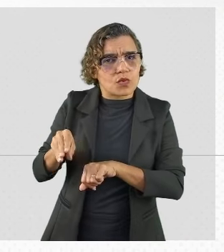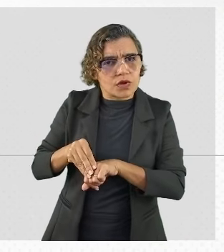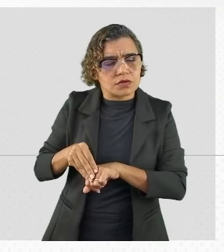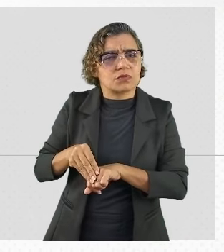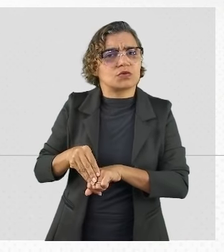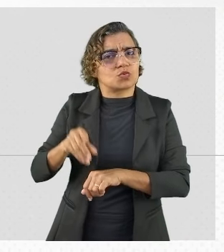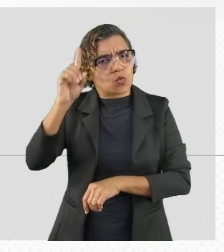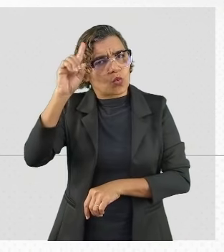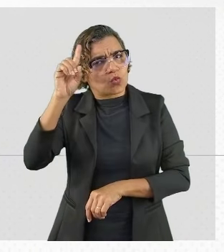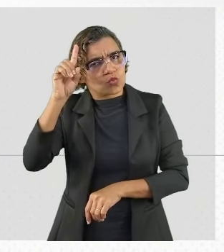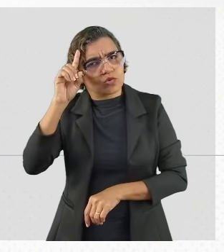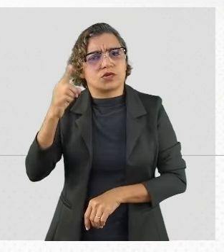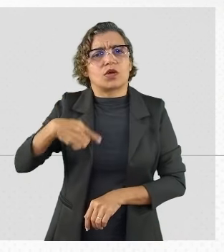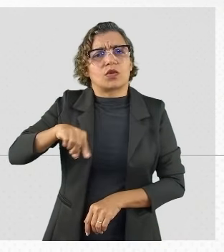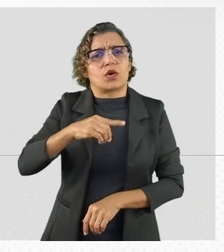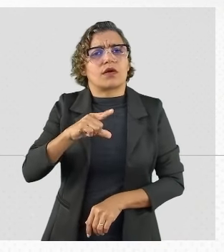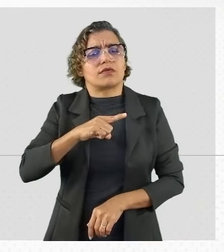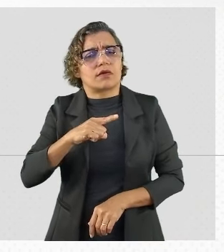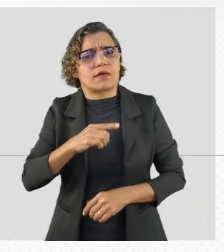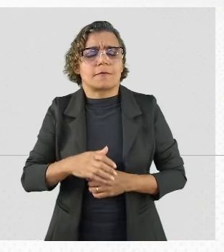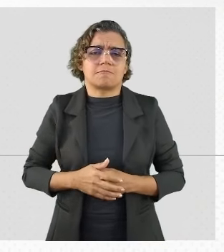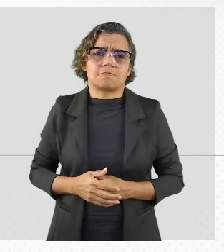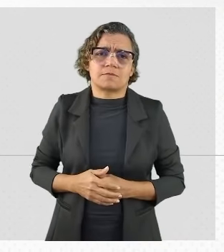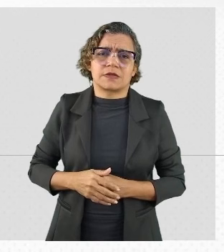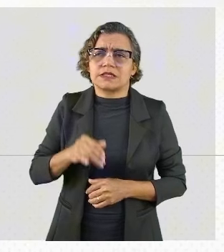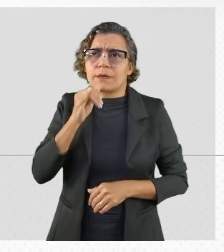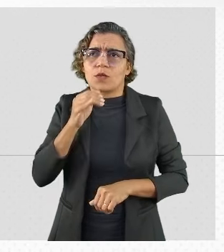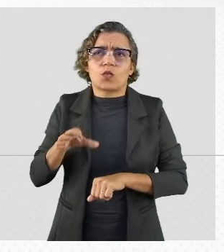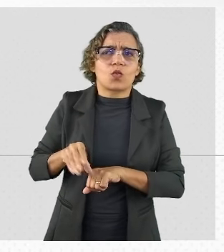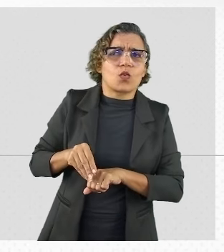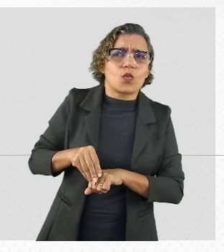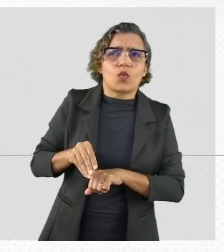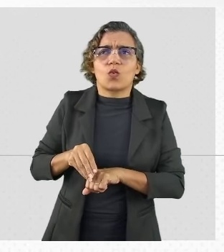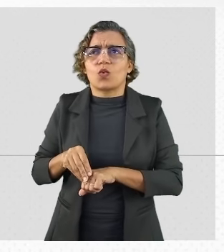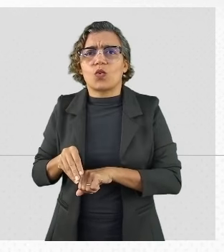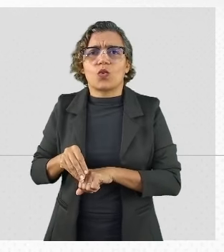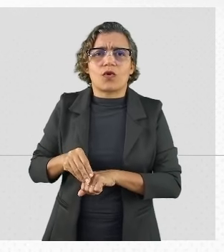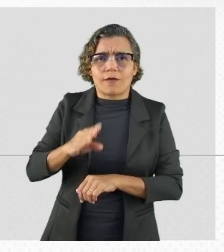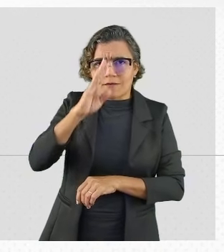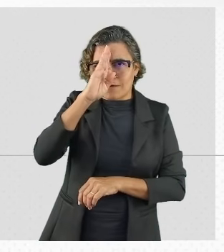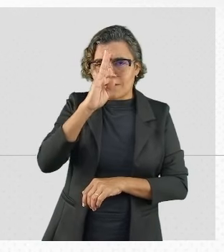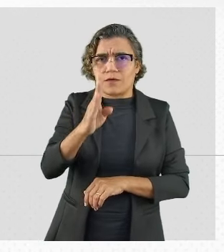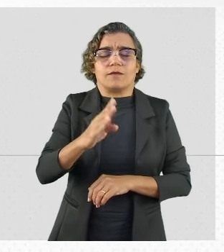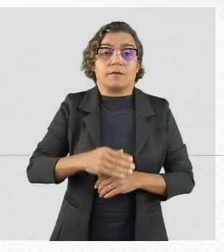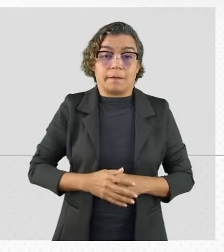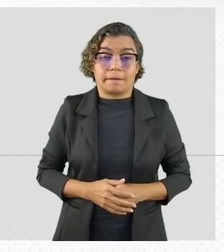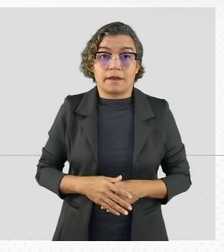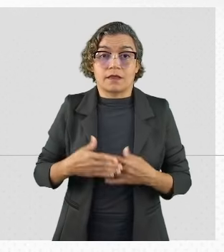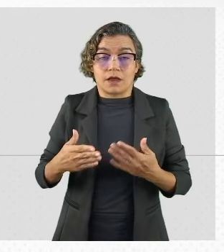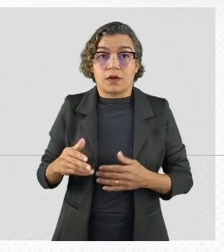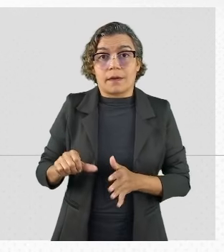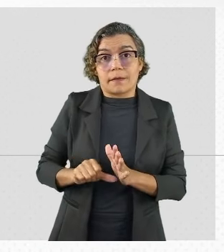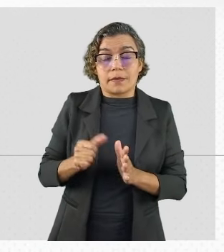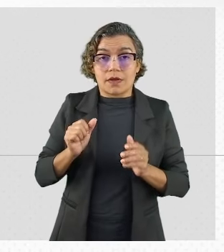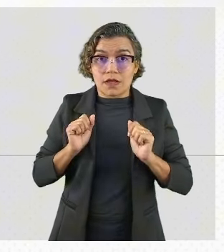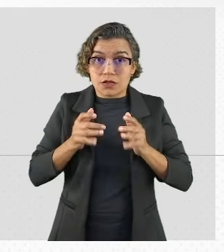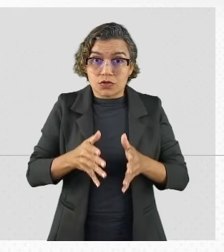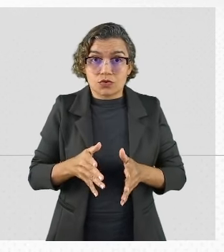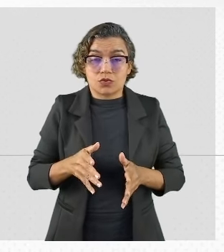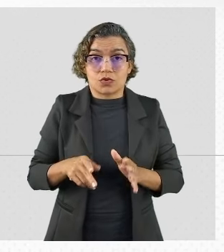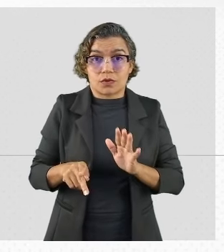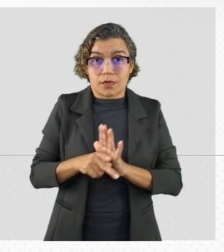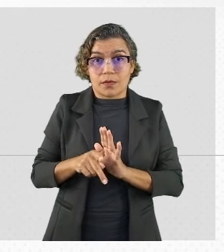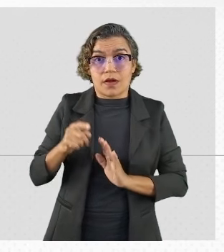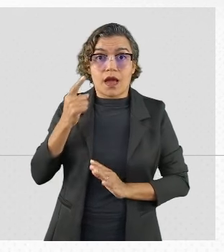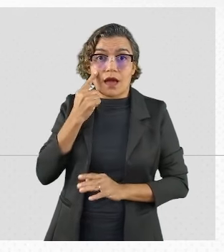dia, né? Aquele conhecimento mais imediato. E a primeira atitude filosófica, segundo a Marilina Chaui,